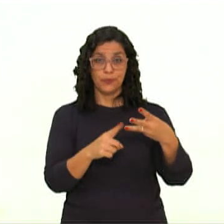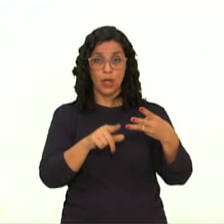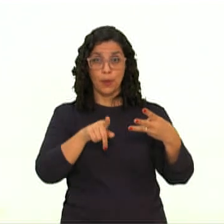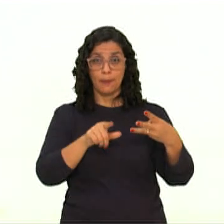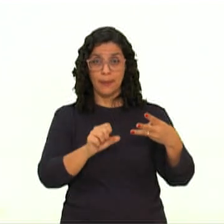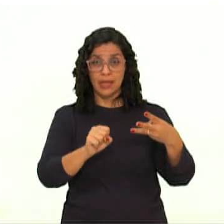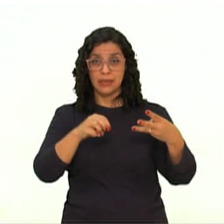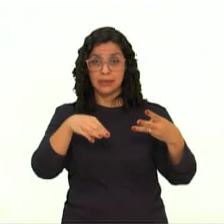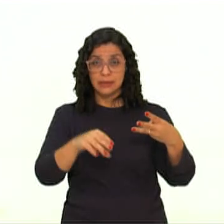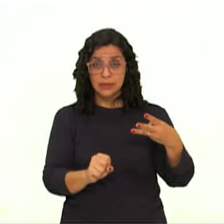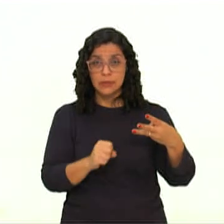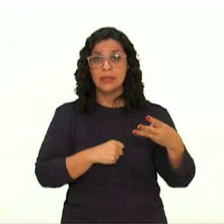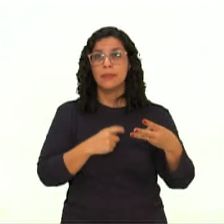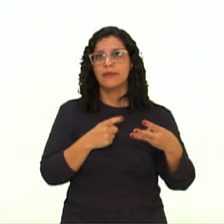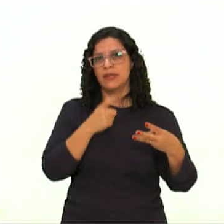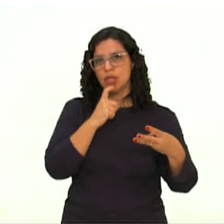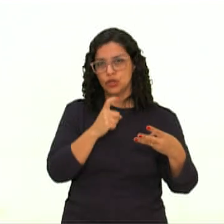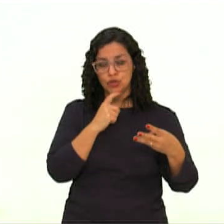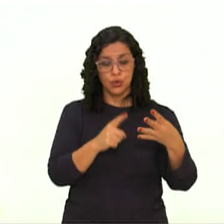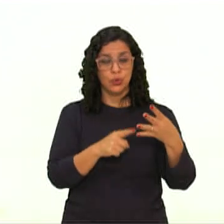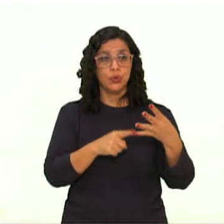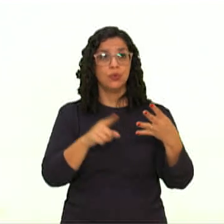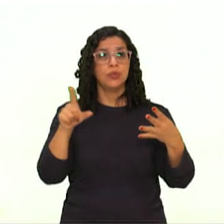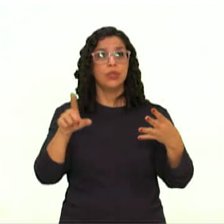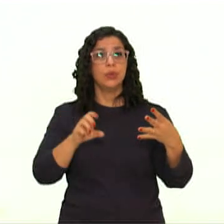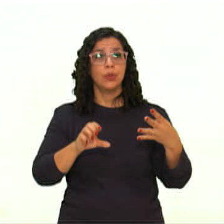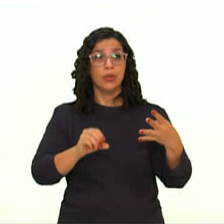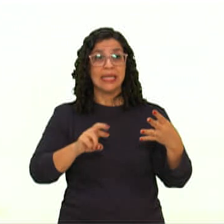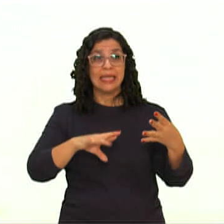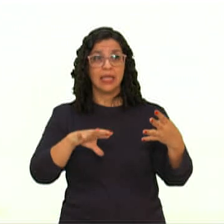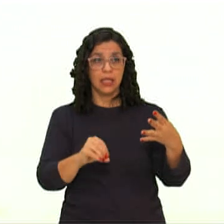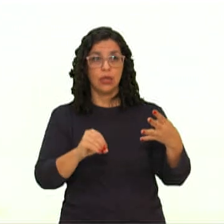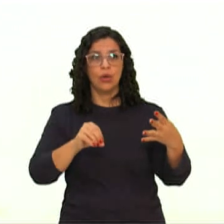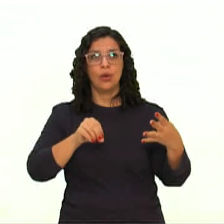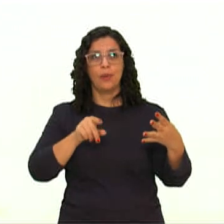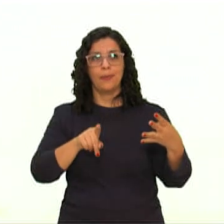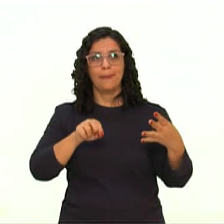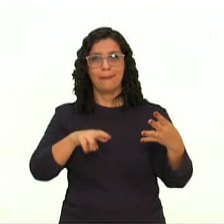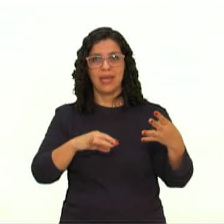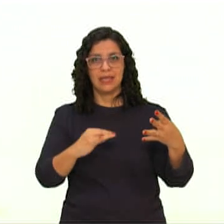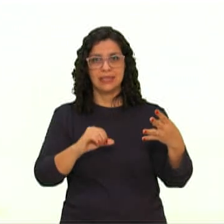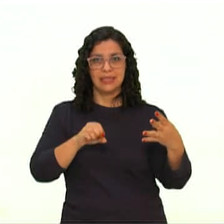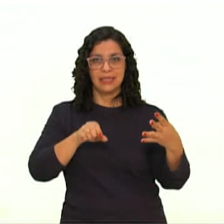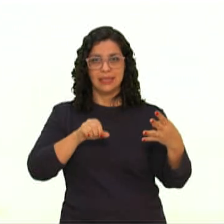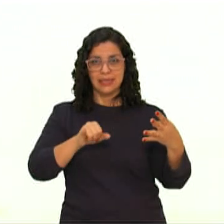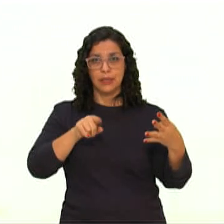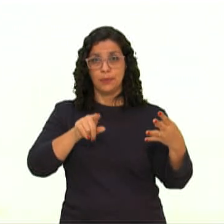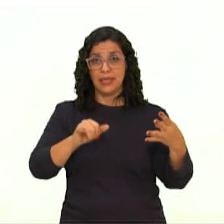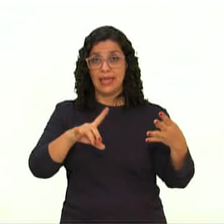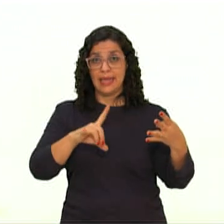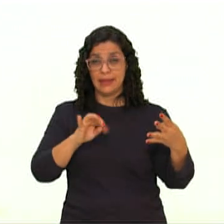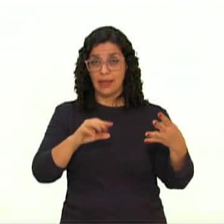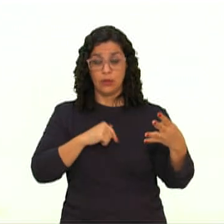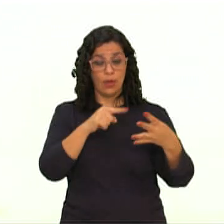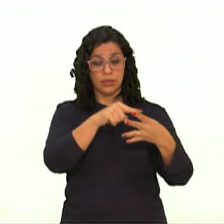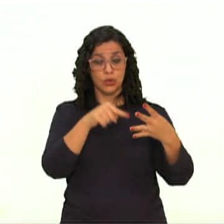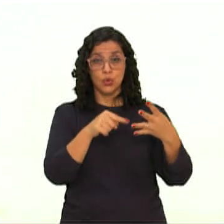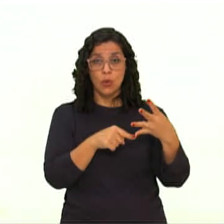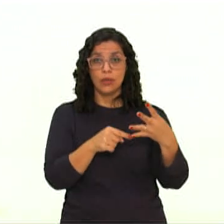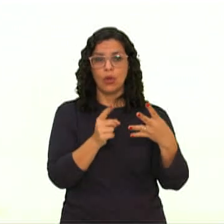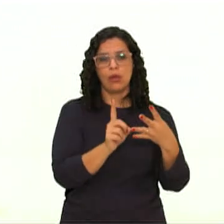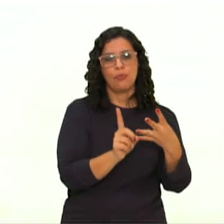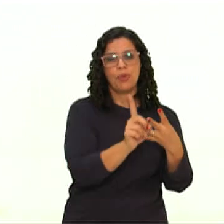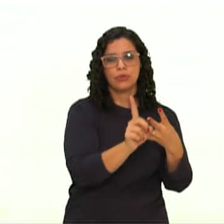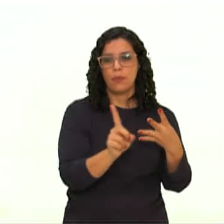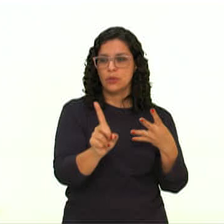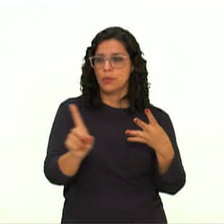fresco, né, em si, congelado, e o crioprecipitado, né? Esses produtos podem ser utilizados em até 4 pacientes diferentes, né?